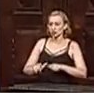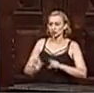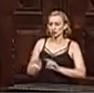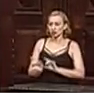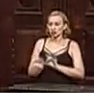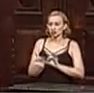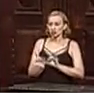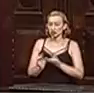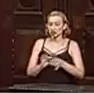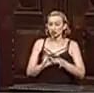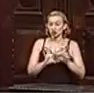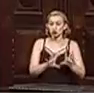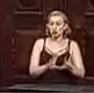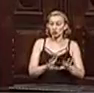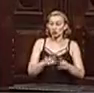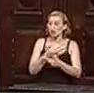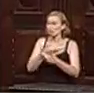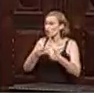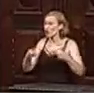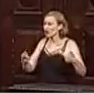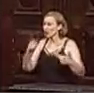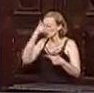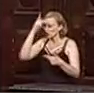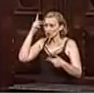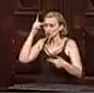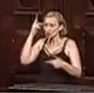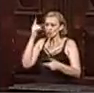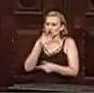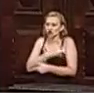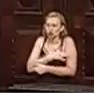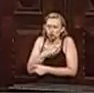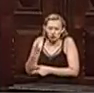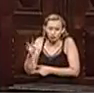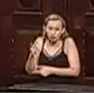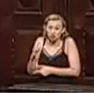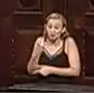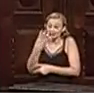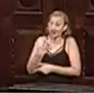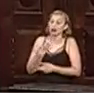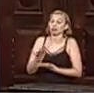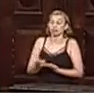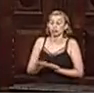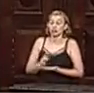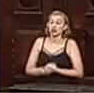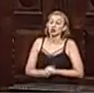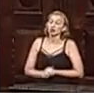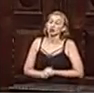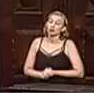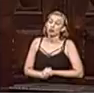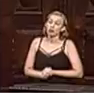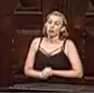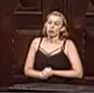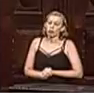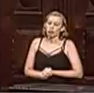outros feridos, sendo 9 deles gravemente feridos.